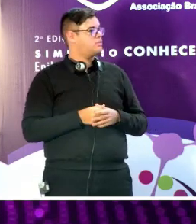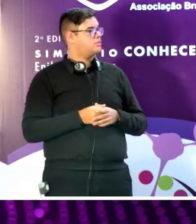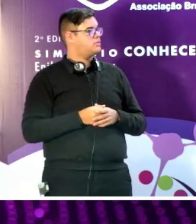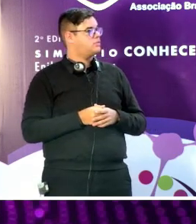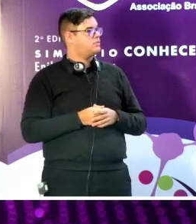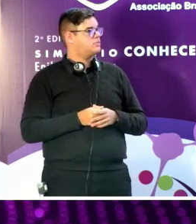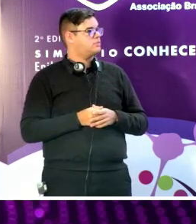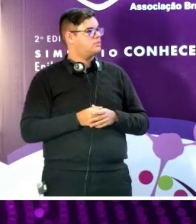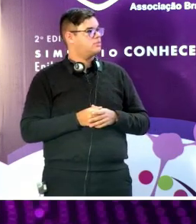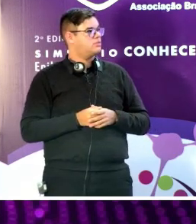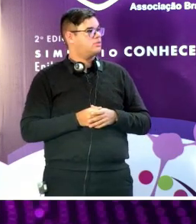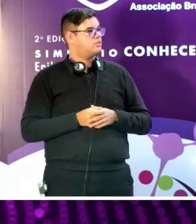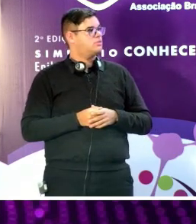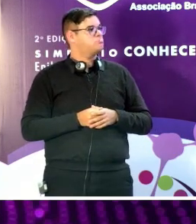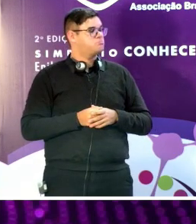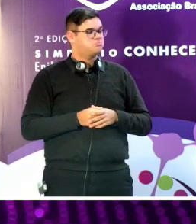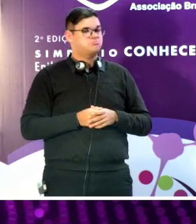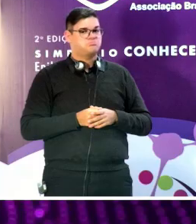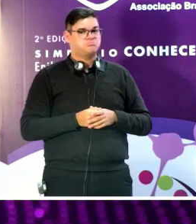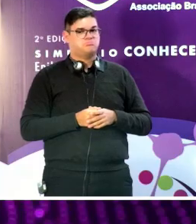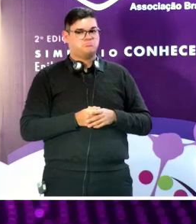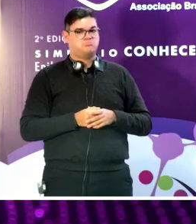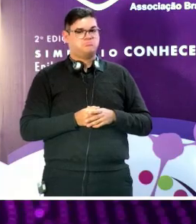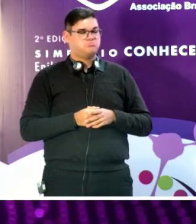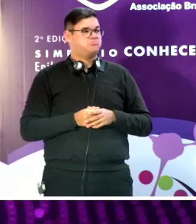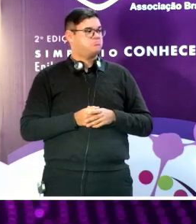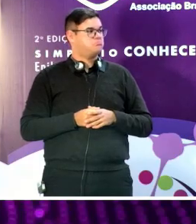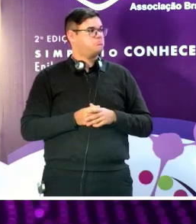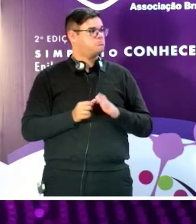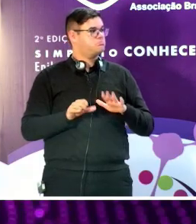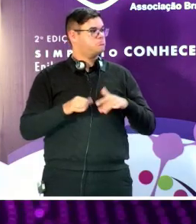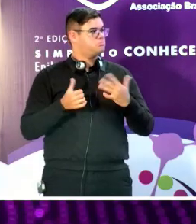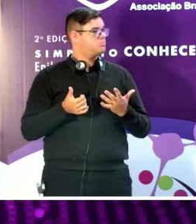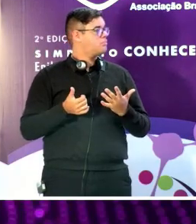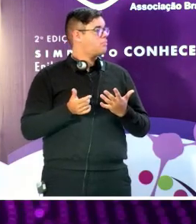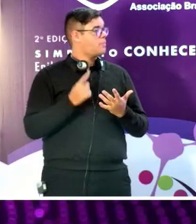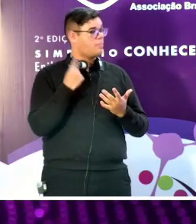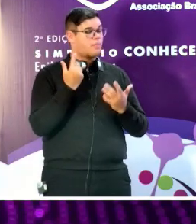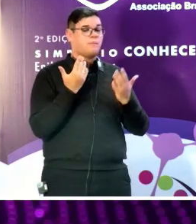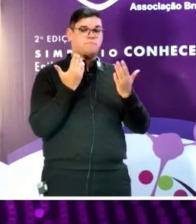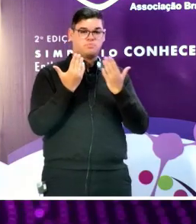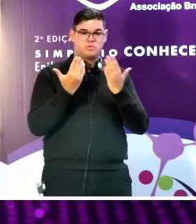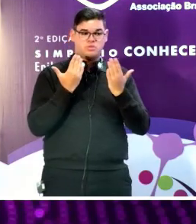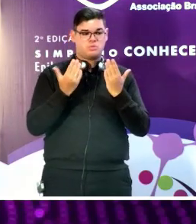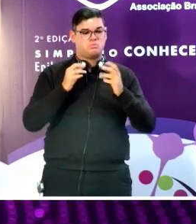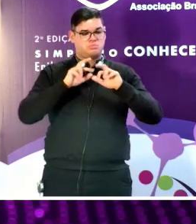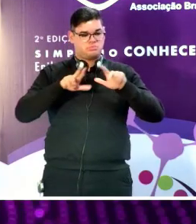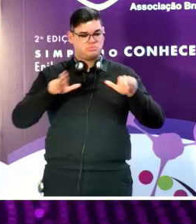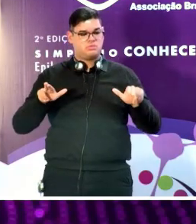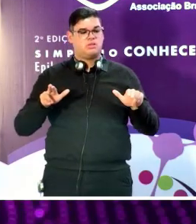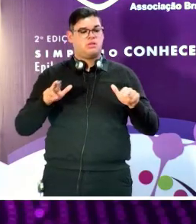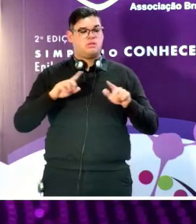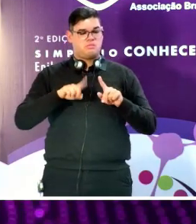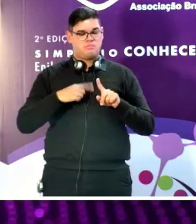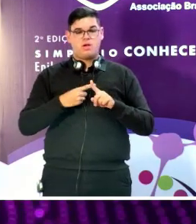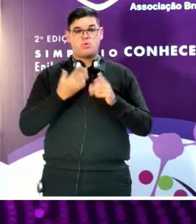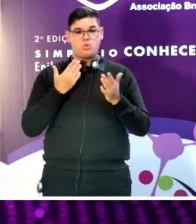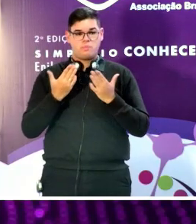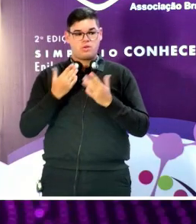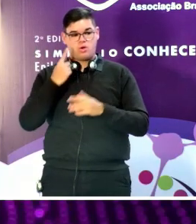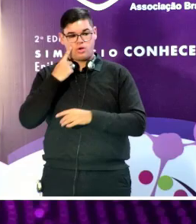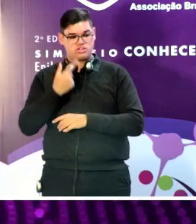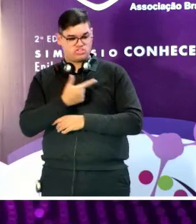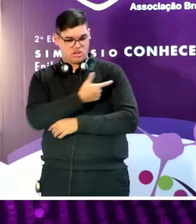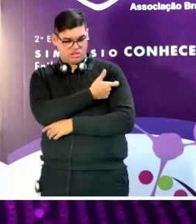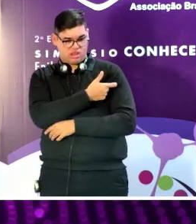epilepsia do lobo temporal do ESPER. E a gente comparou a nossa neurovespina livre, injetada,